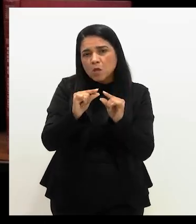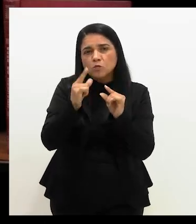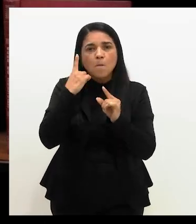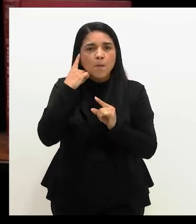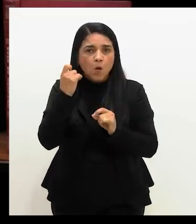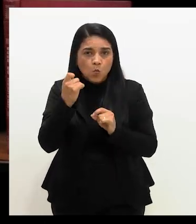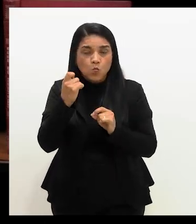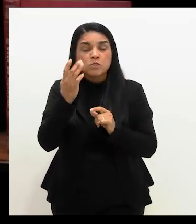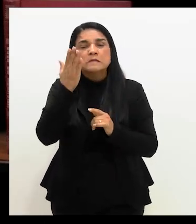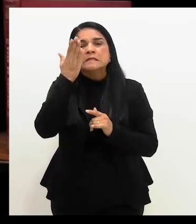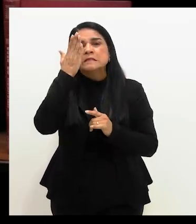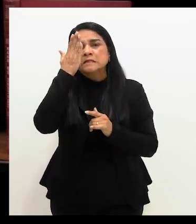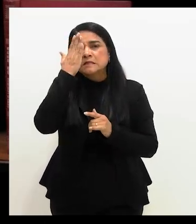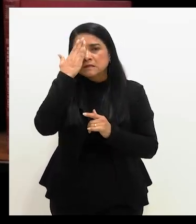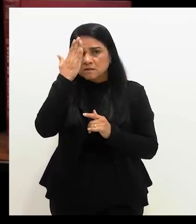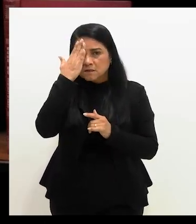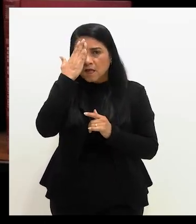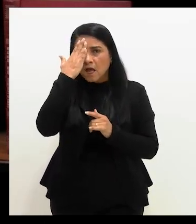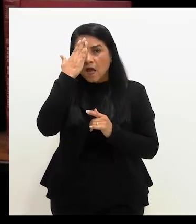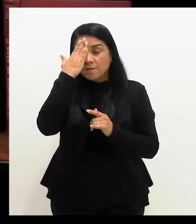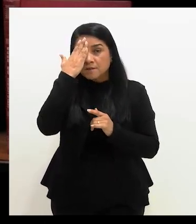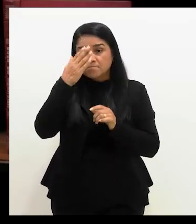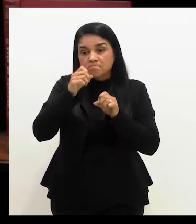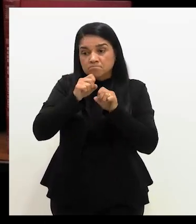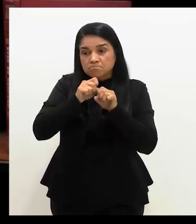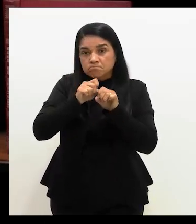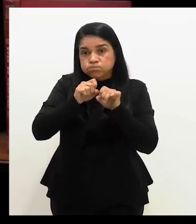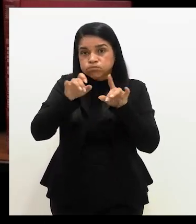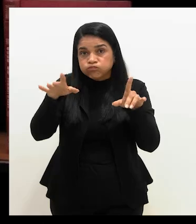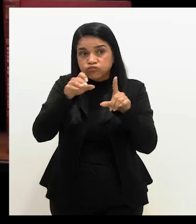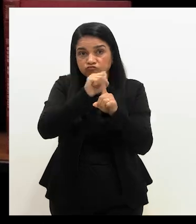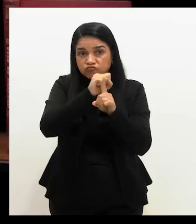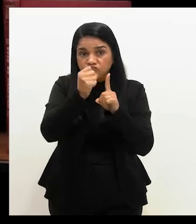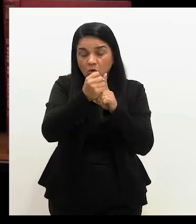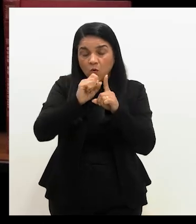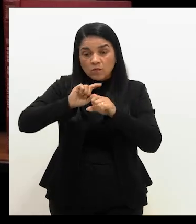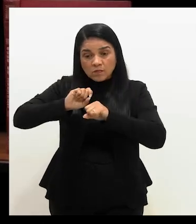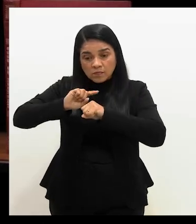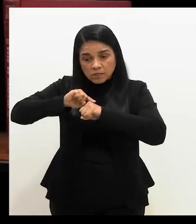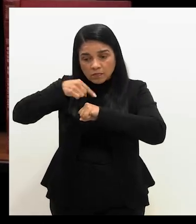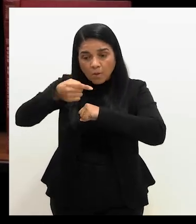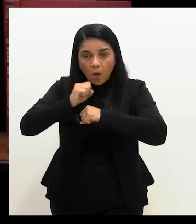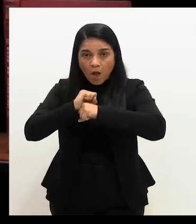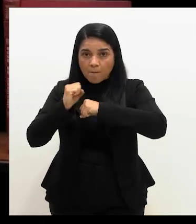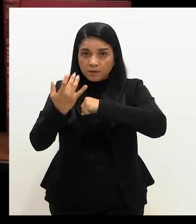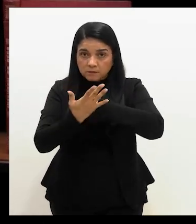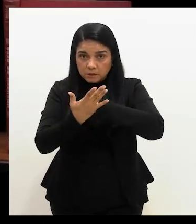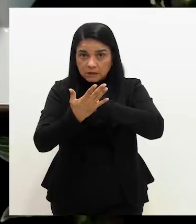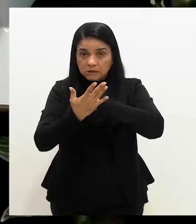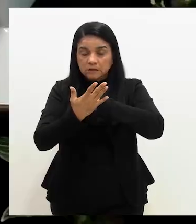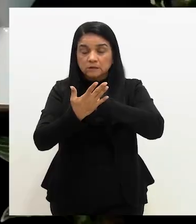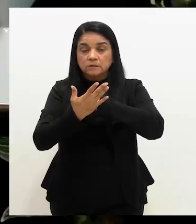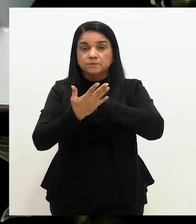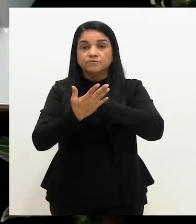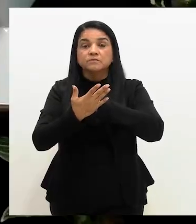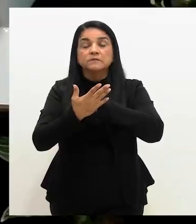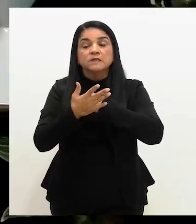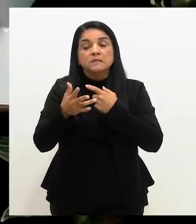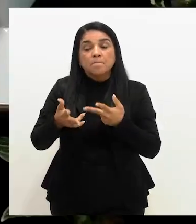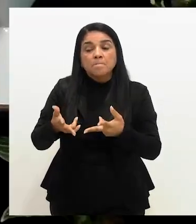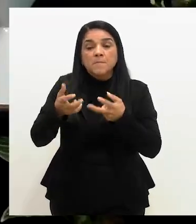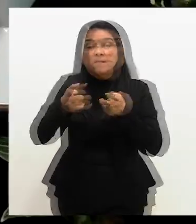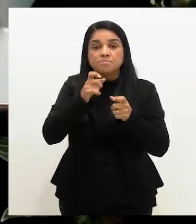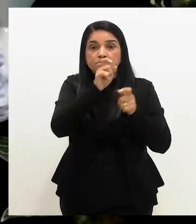barulho, né? A gente sabe que a expansão social pós-pandemia, né? A gente vê